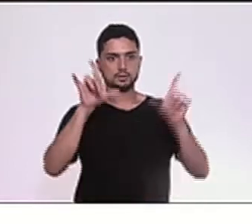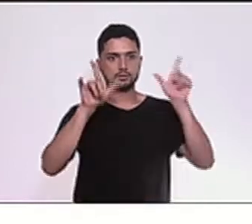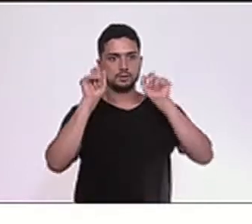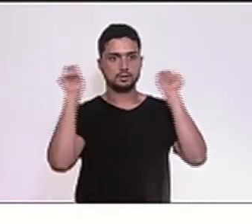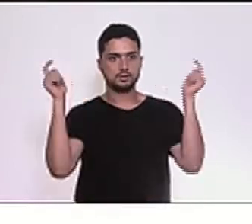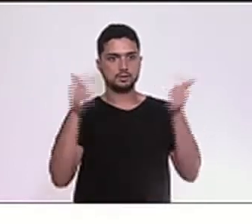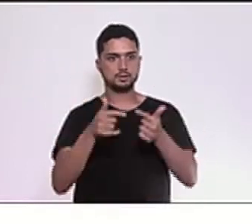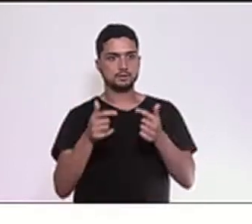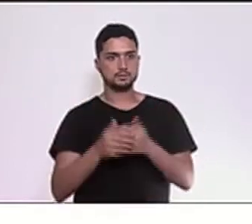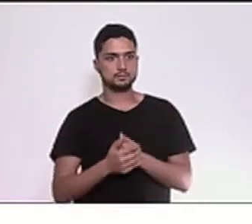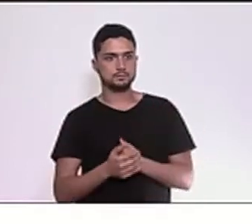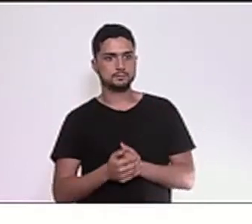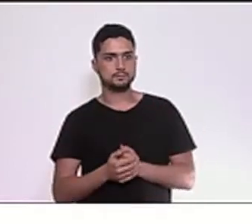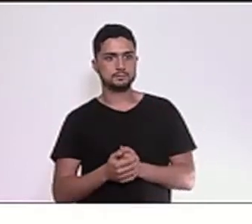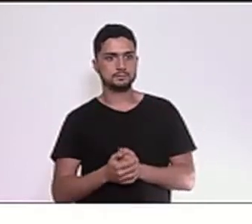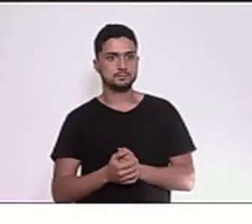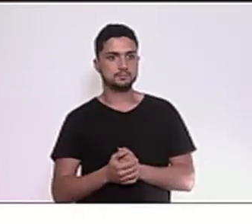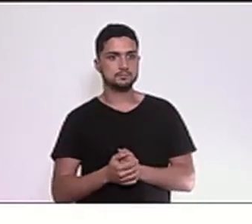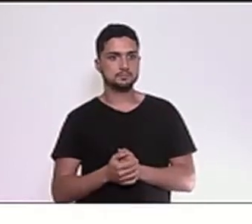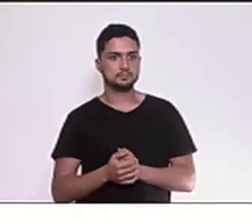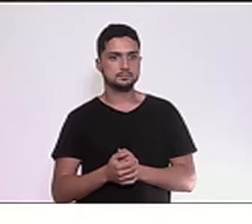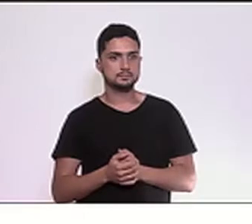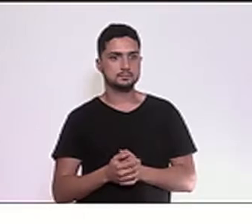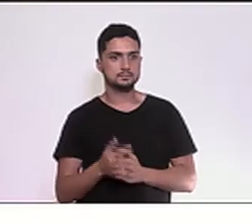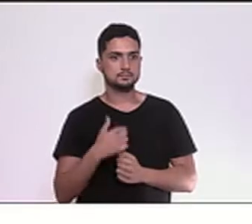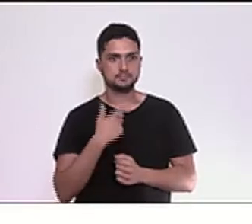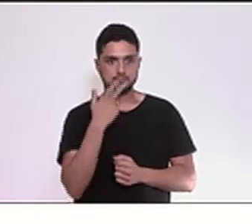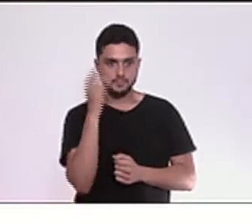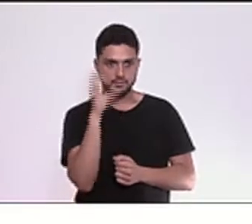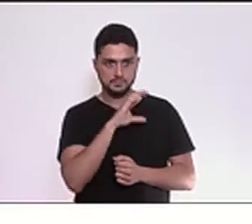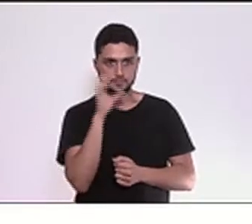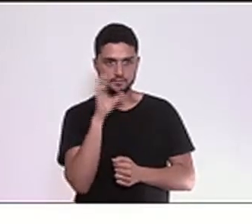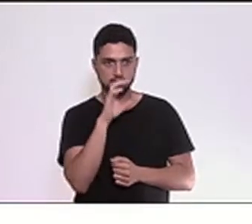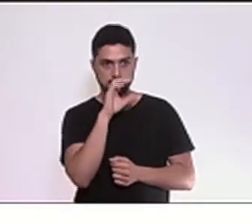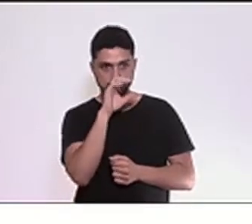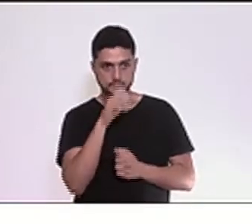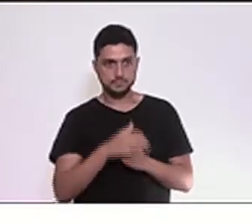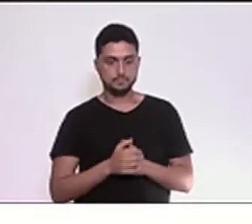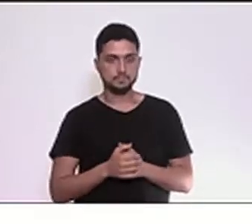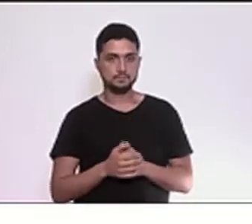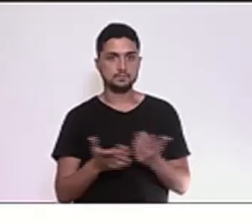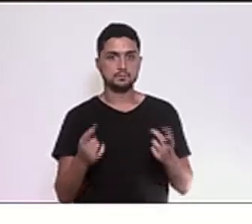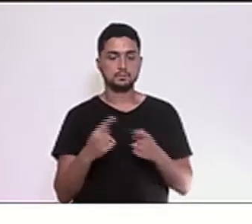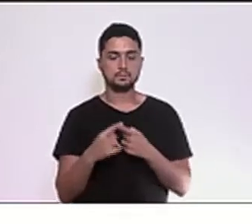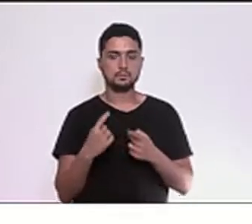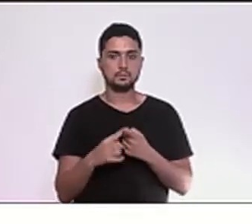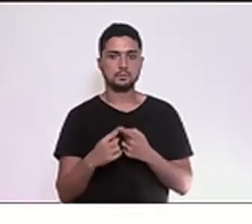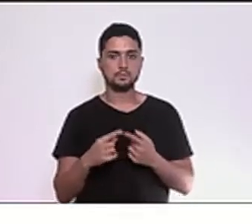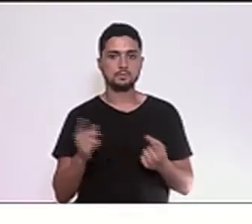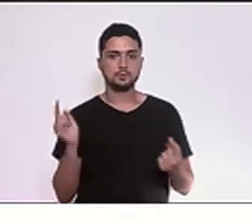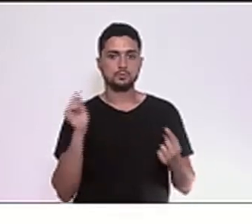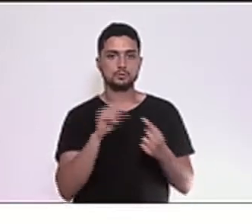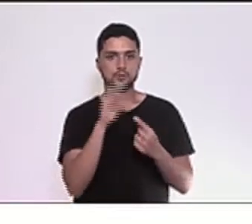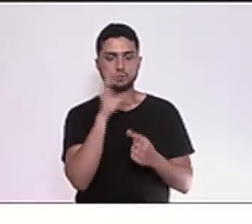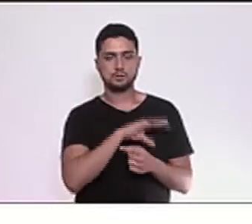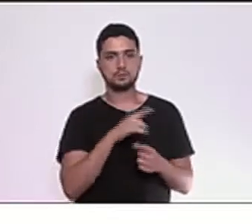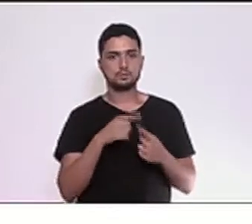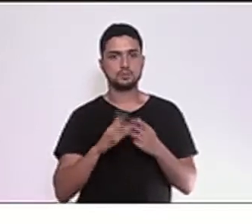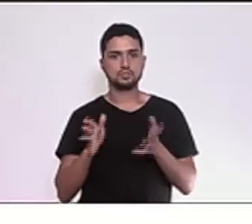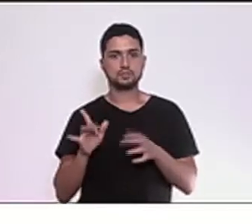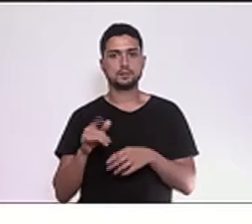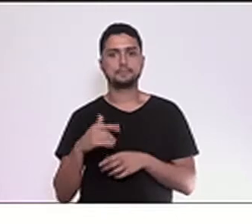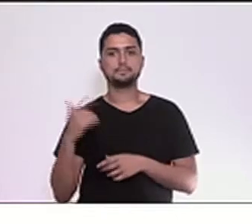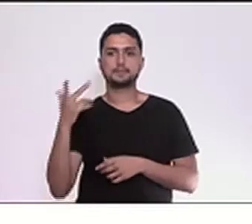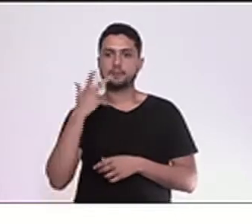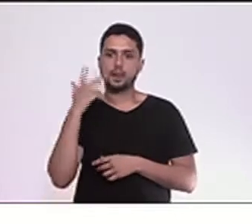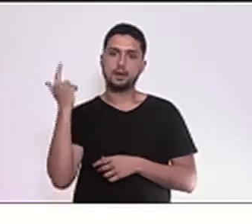Alerj. Presidente, serei sucinto e objetivo, até porque já está